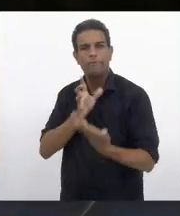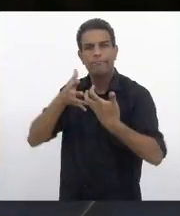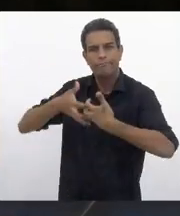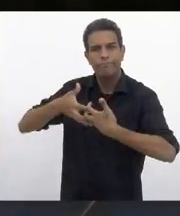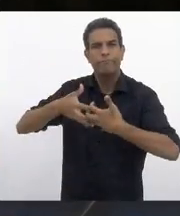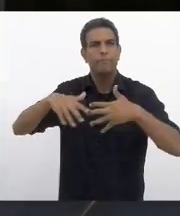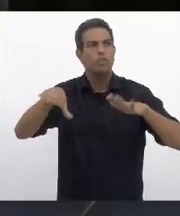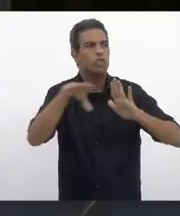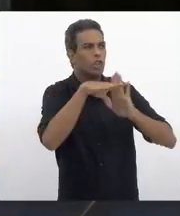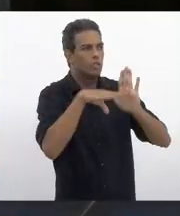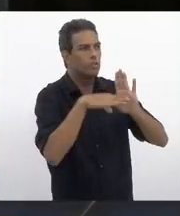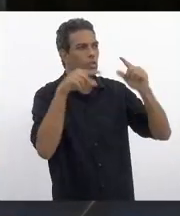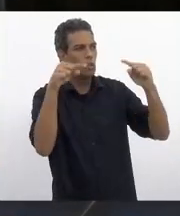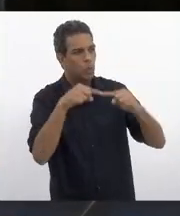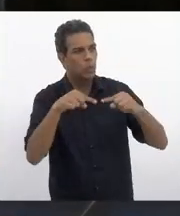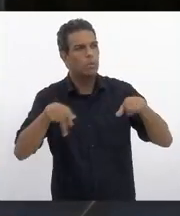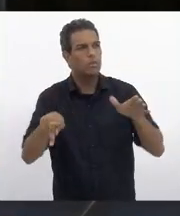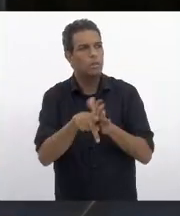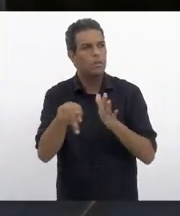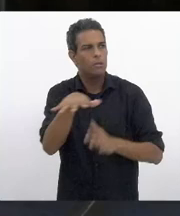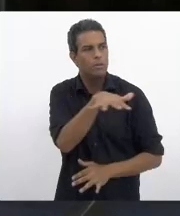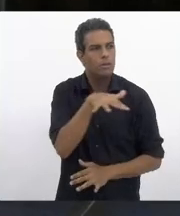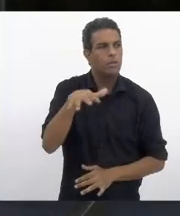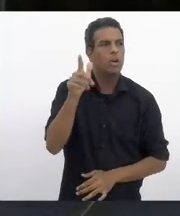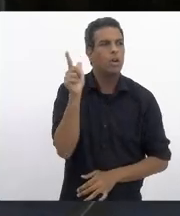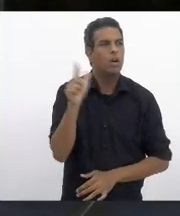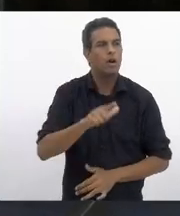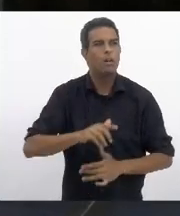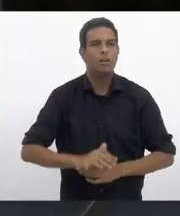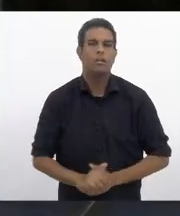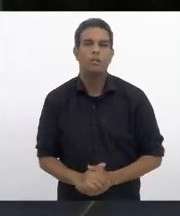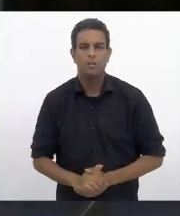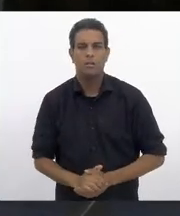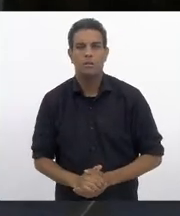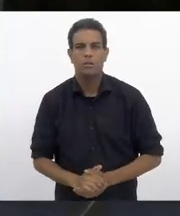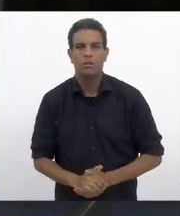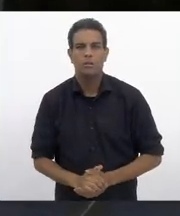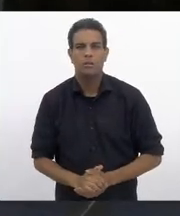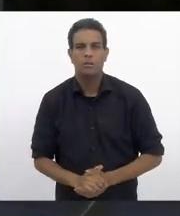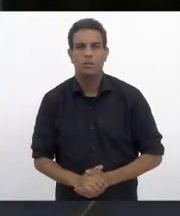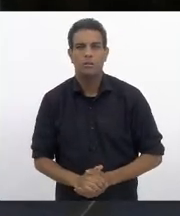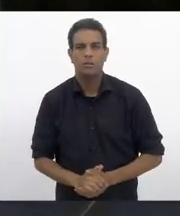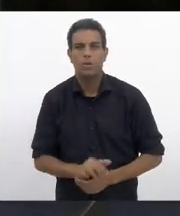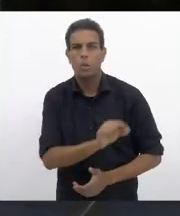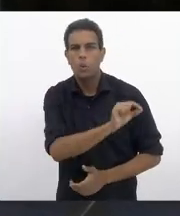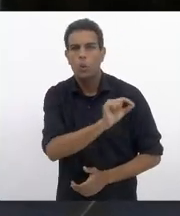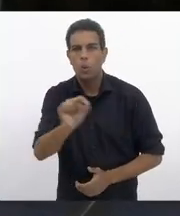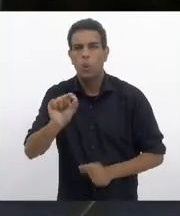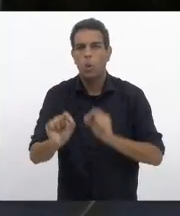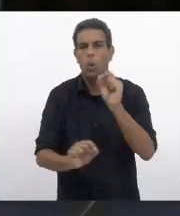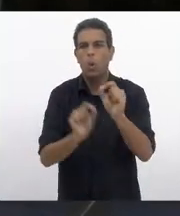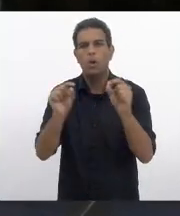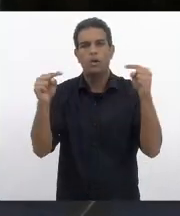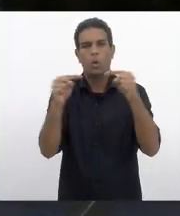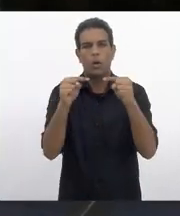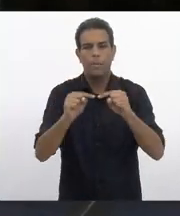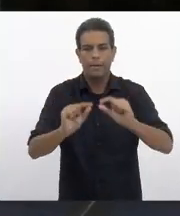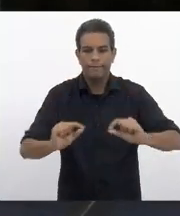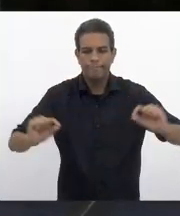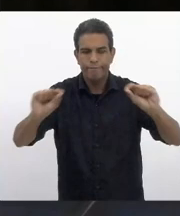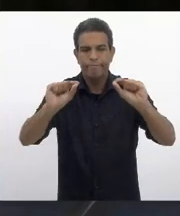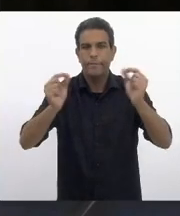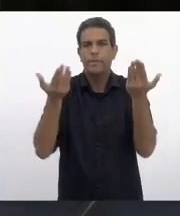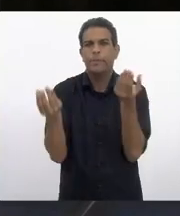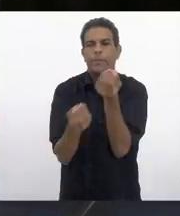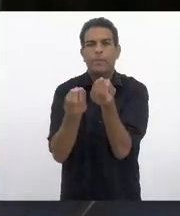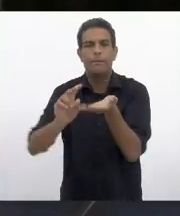aqui para o Márcio lá atrás, ele sensibilizou, então abraçou a causa e estão sendo vistas também. Claro, como